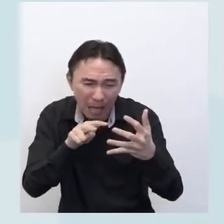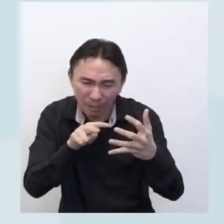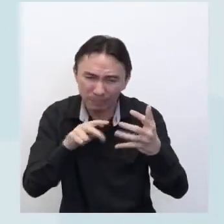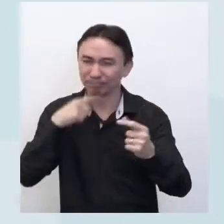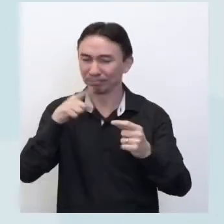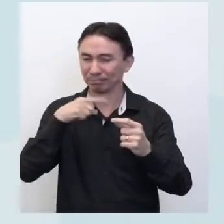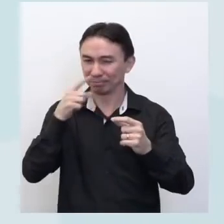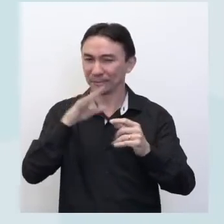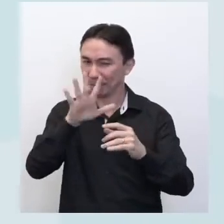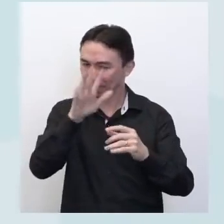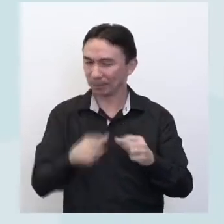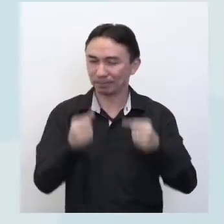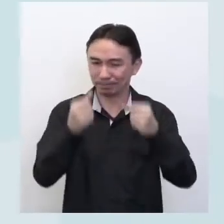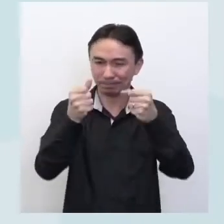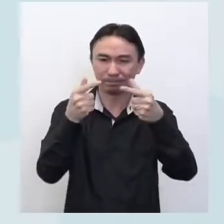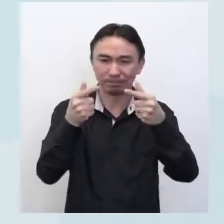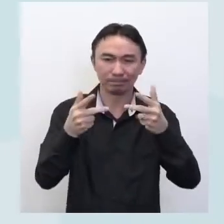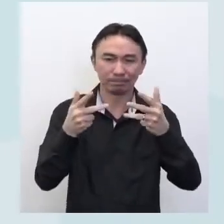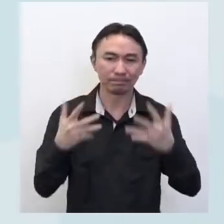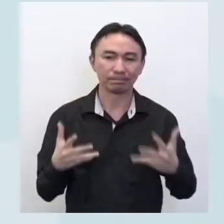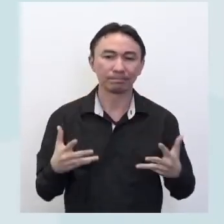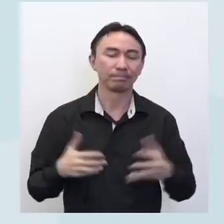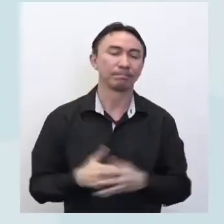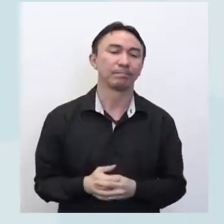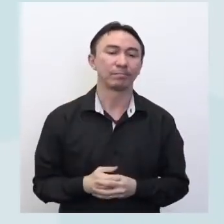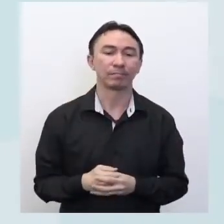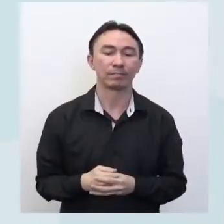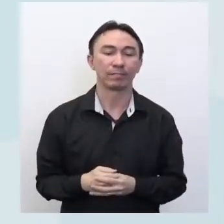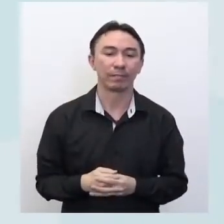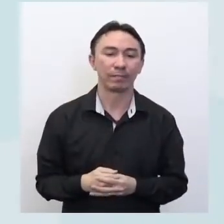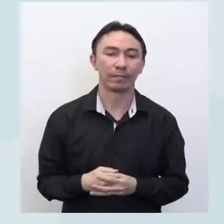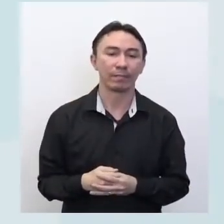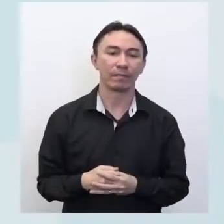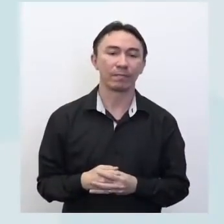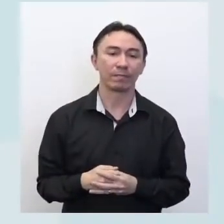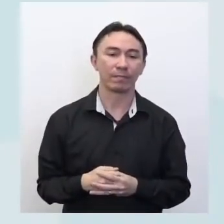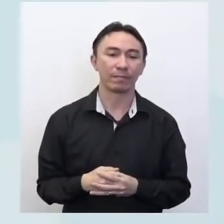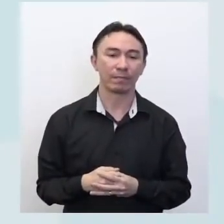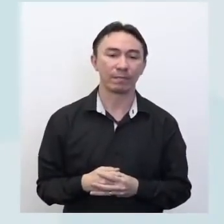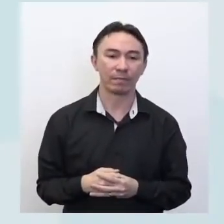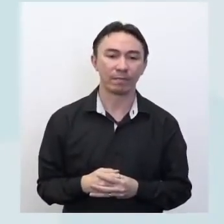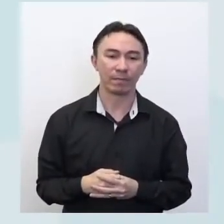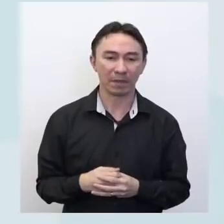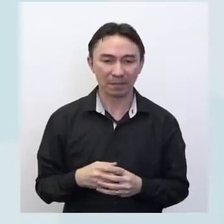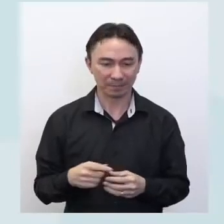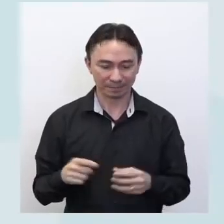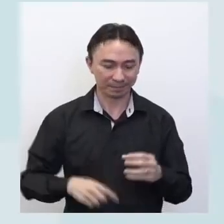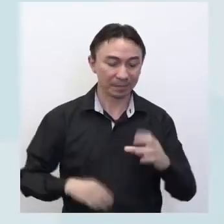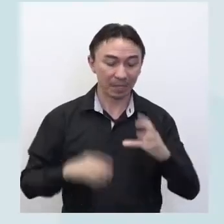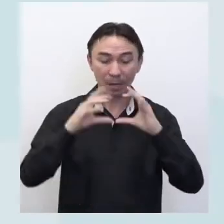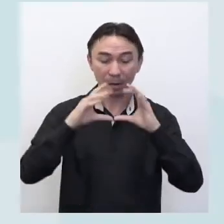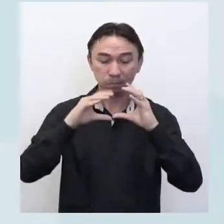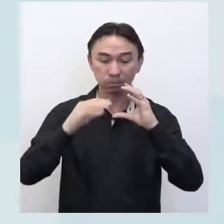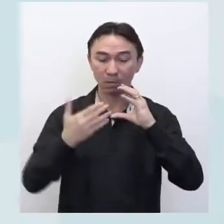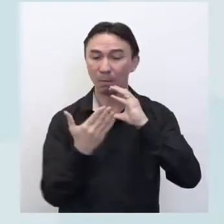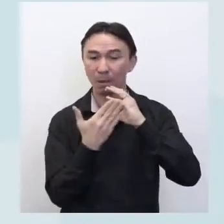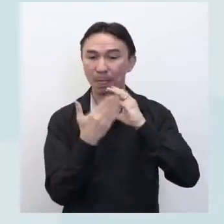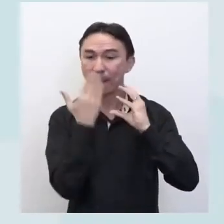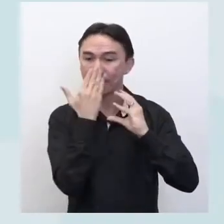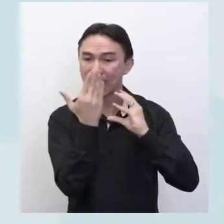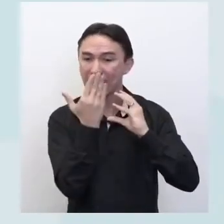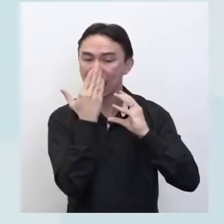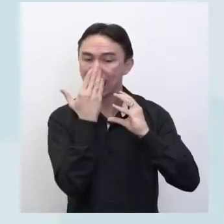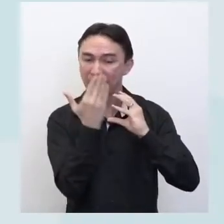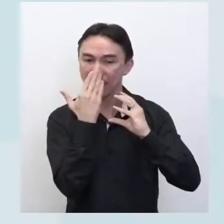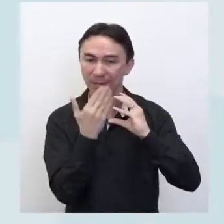para vocês. Olha só, na parte assim da frente desta representação que